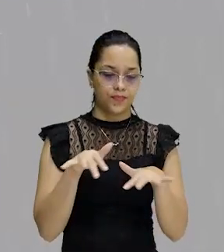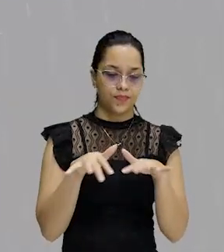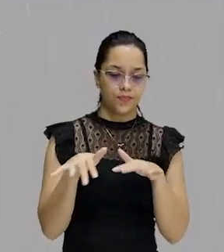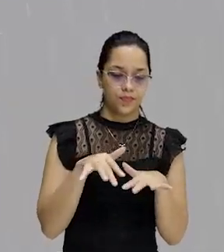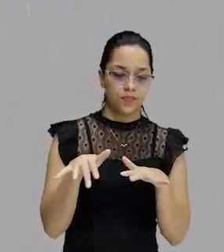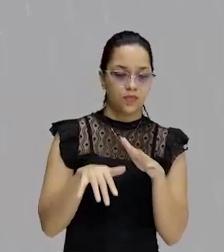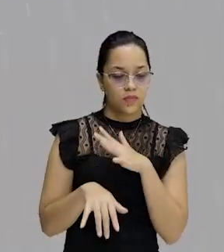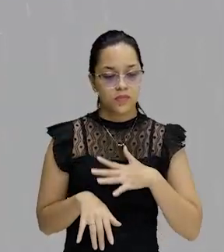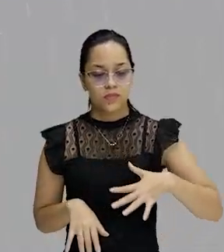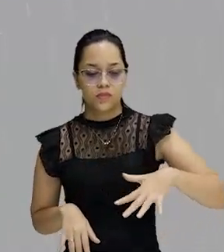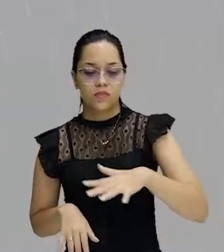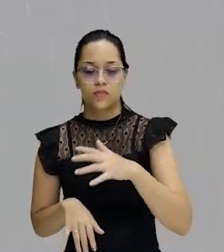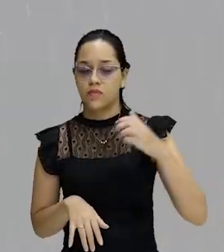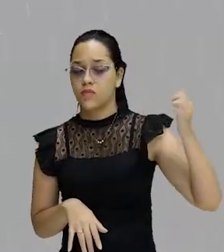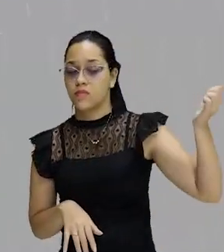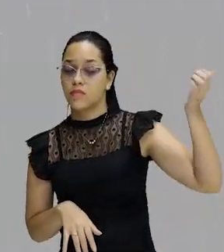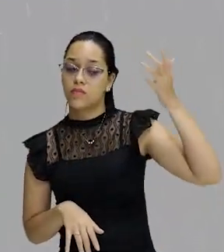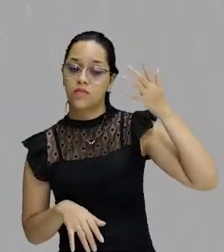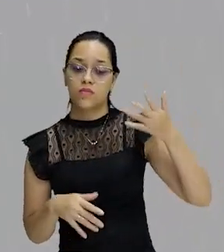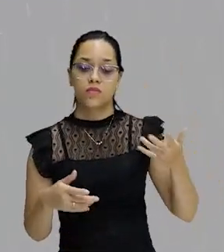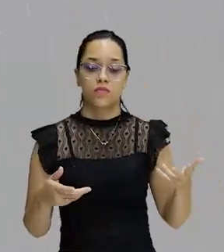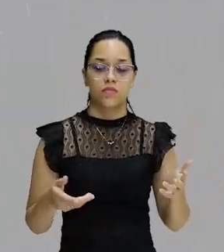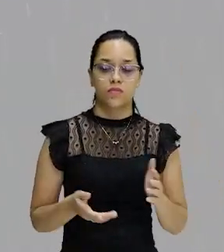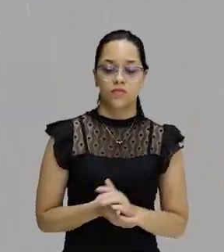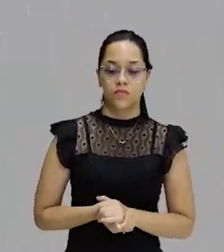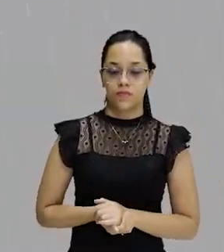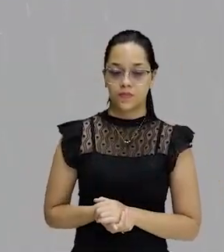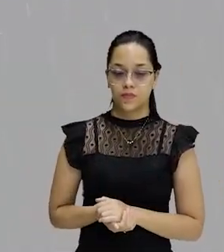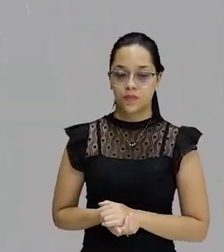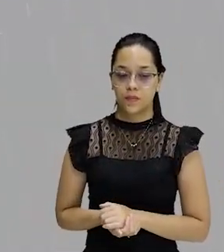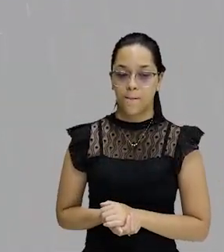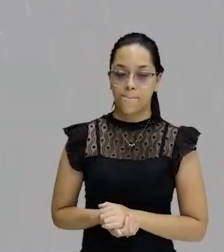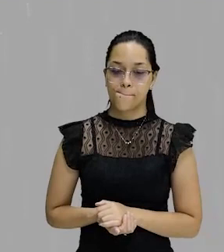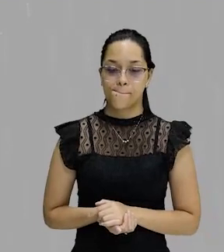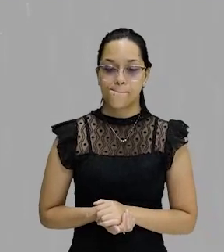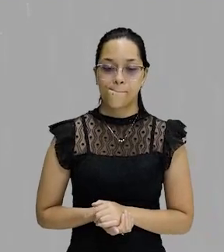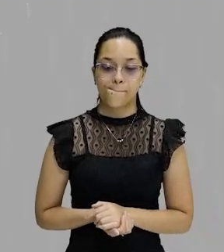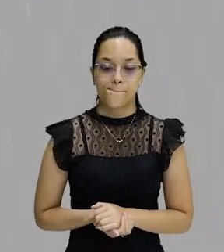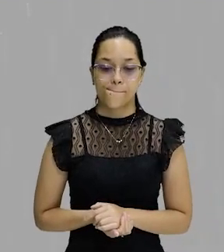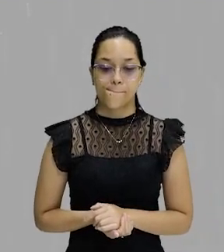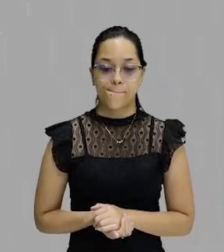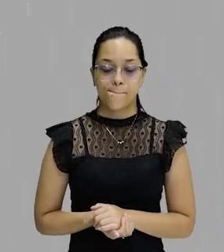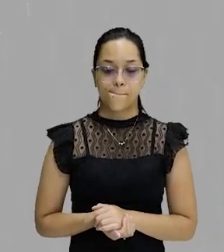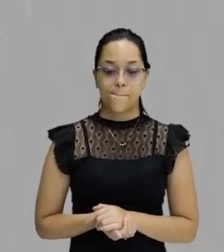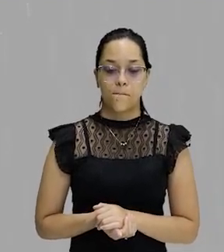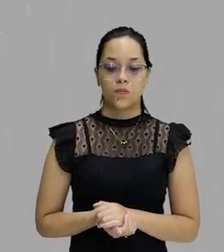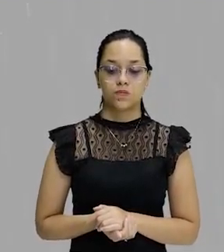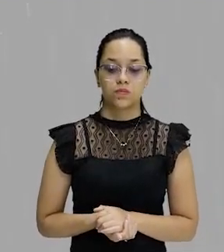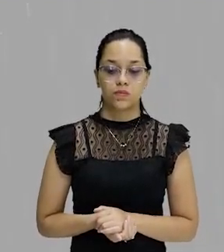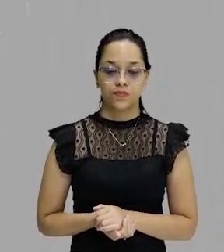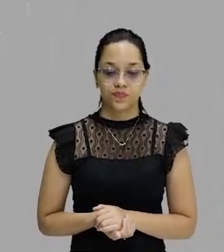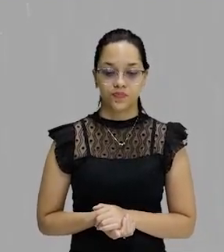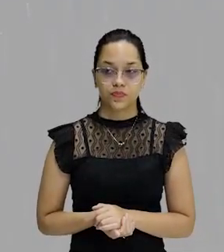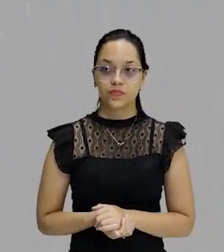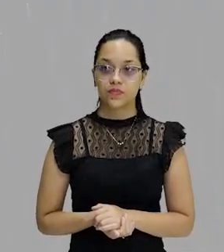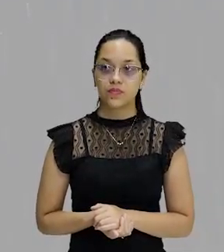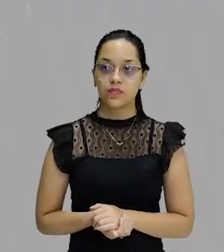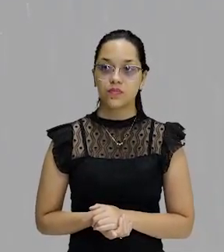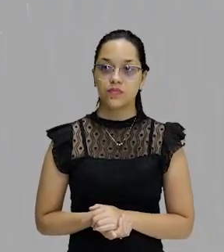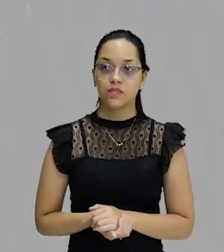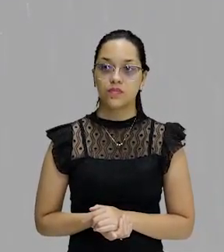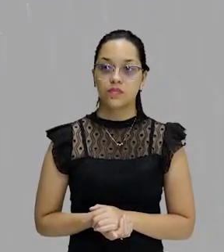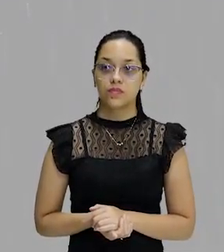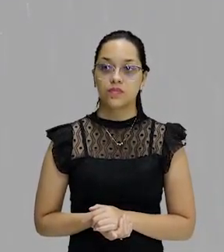do espaço, da luz. Então, olha só, também a produção artística, né, marcada pela constante relação entre o